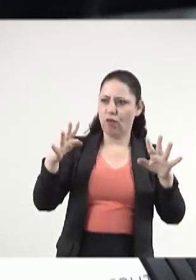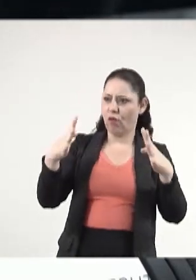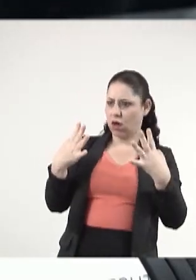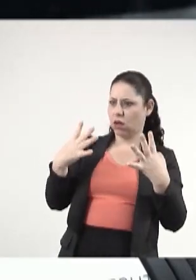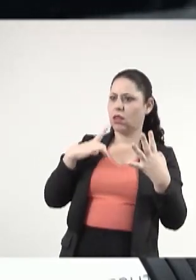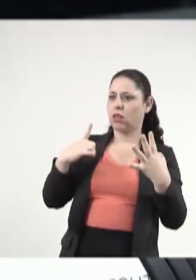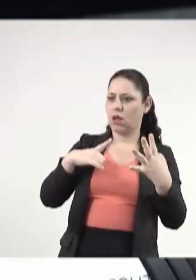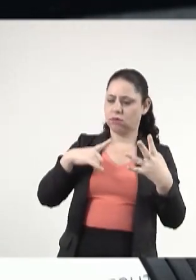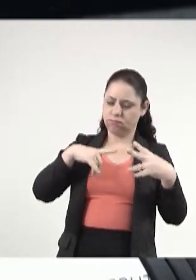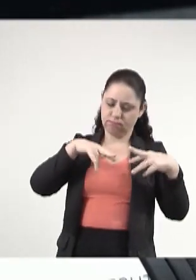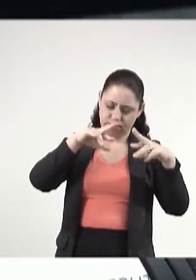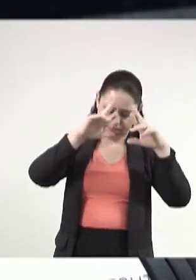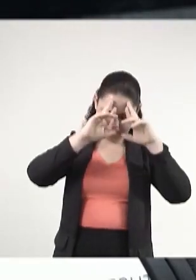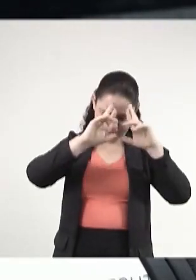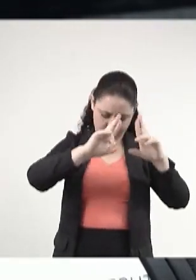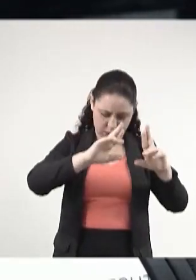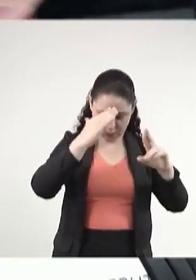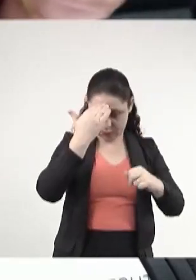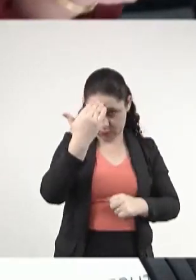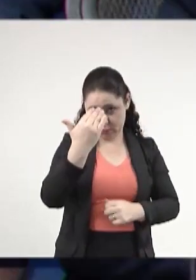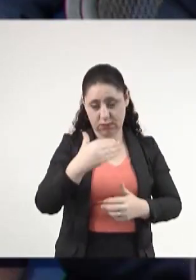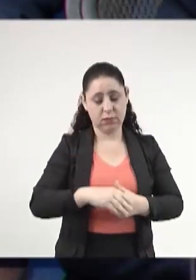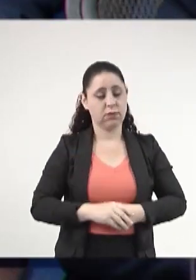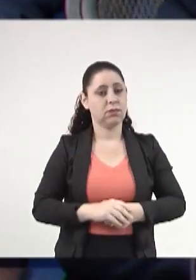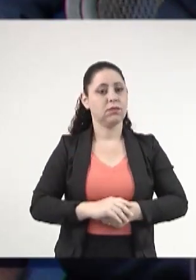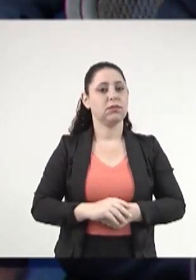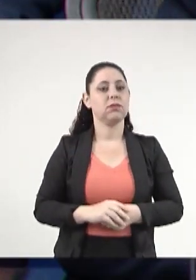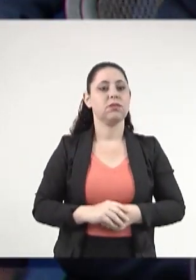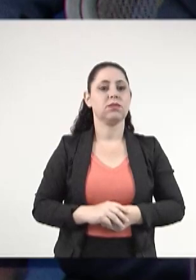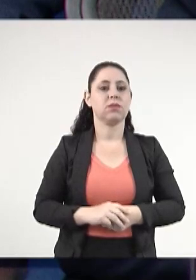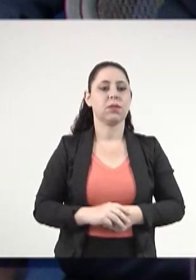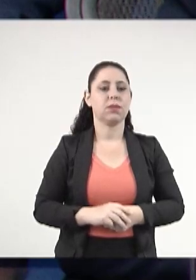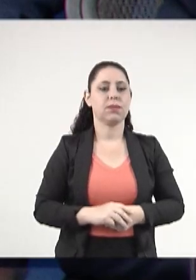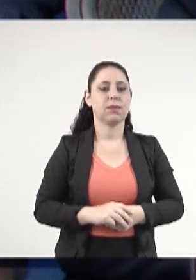enxergados com respeito. Obrigada.